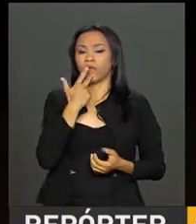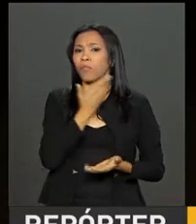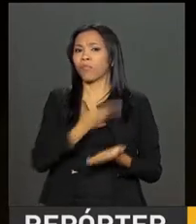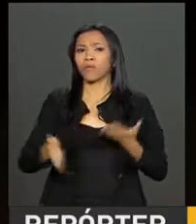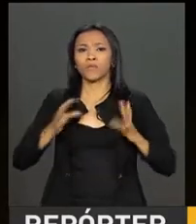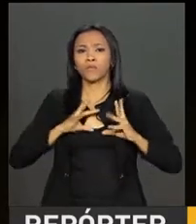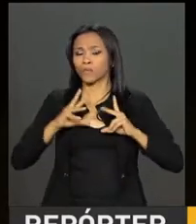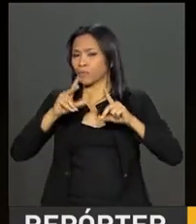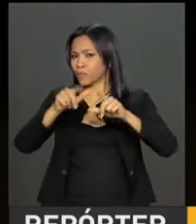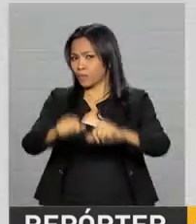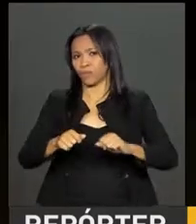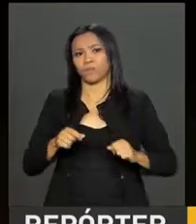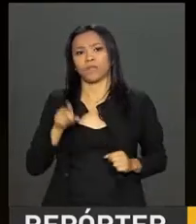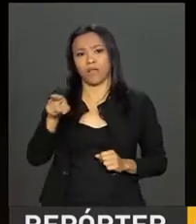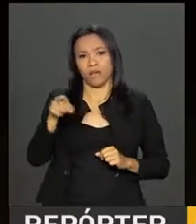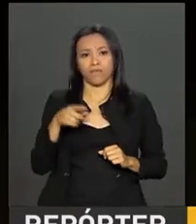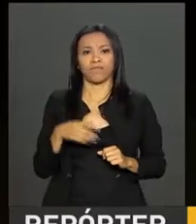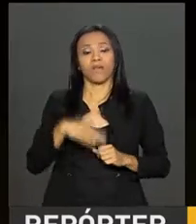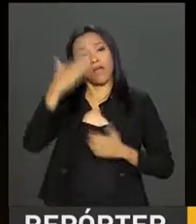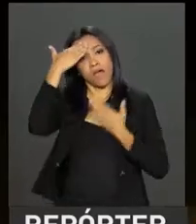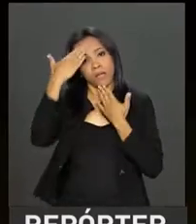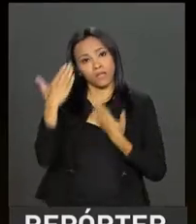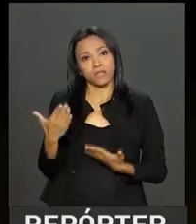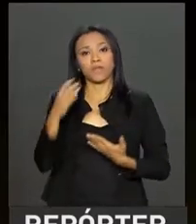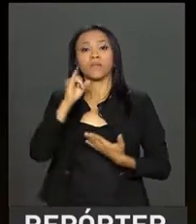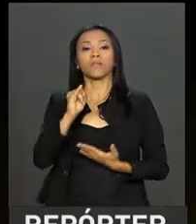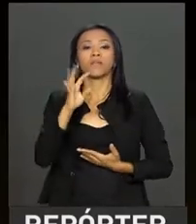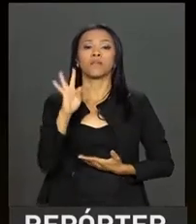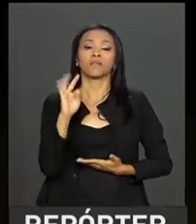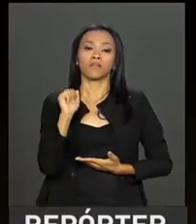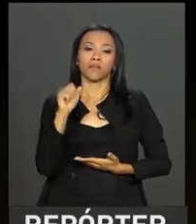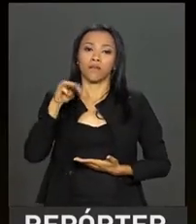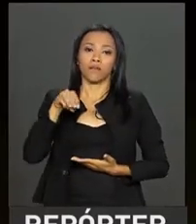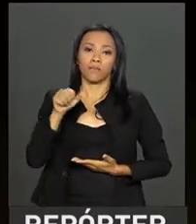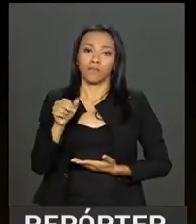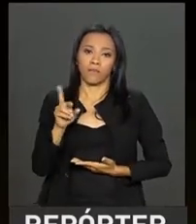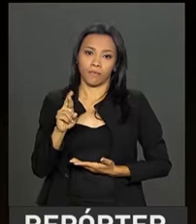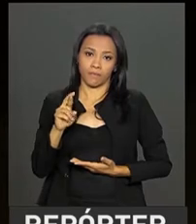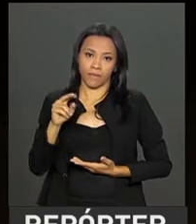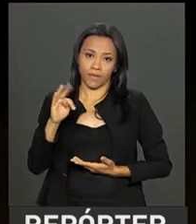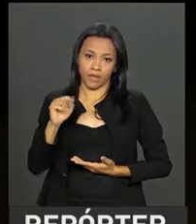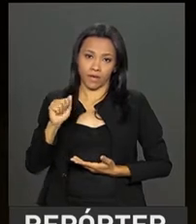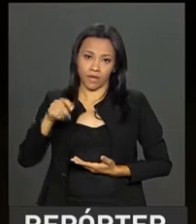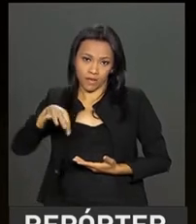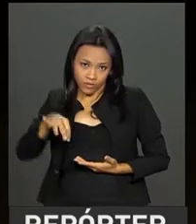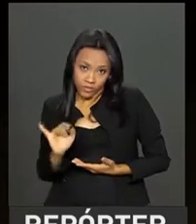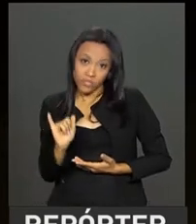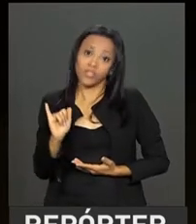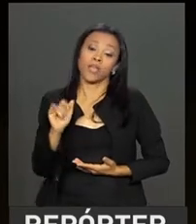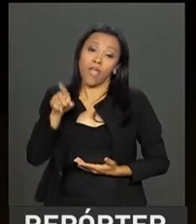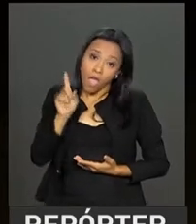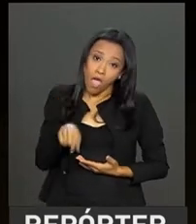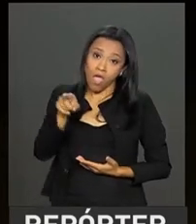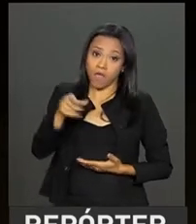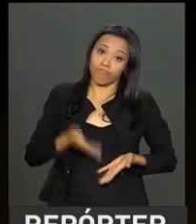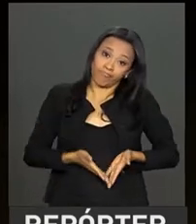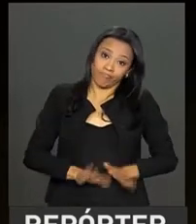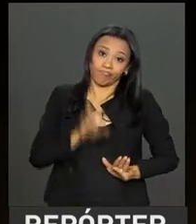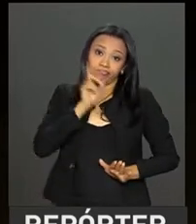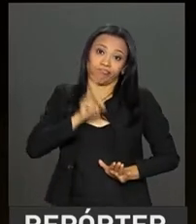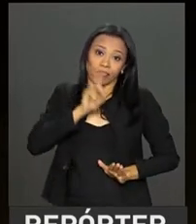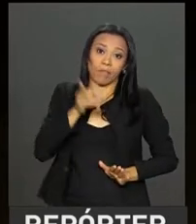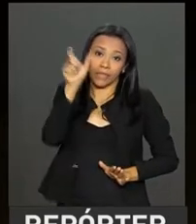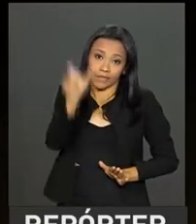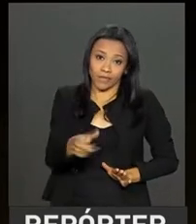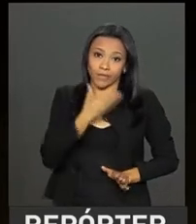construiu durante uma vida e quero agradecer ao itamaraty que conseguiu botar ele nem se vou apesar dele ser americano mas se é